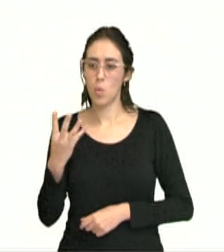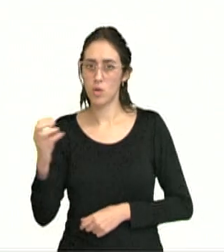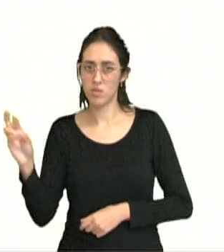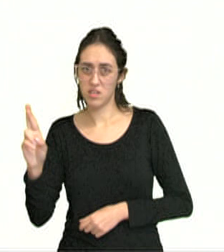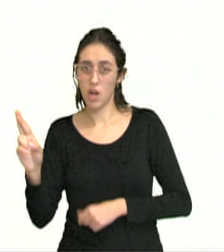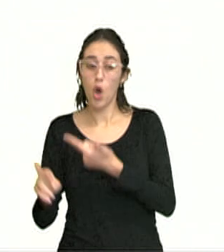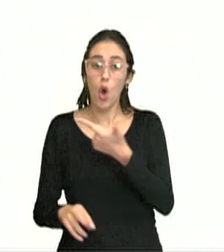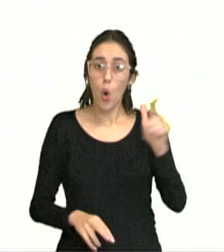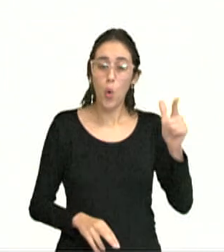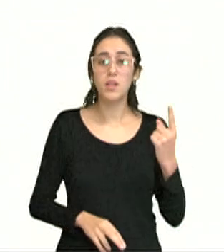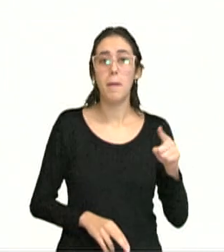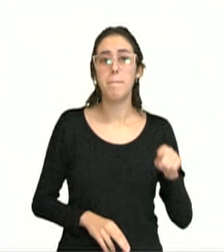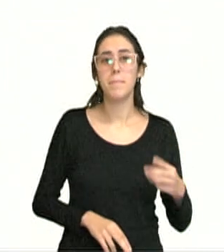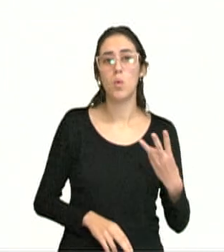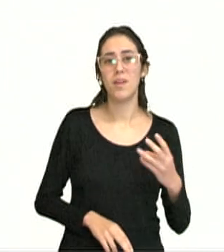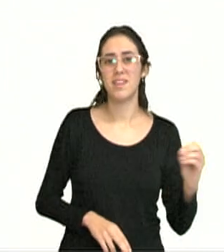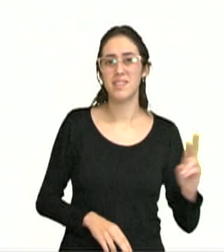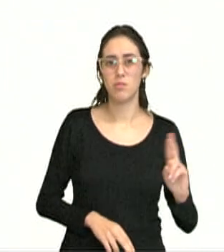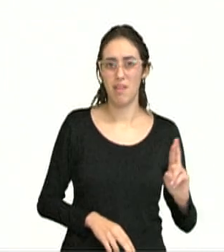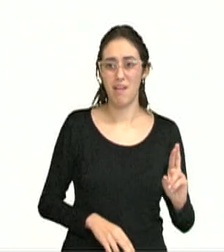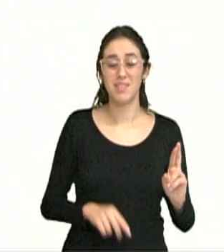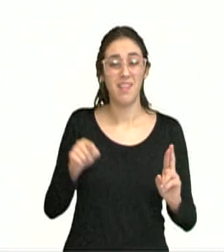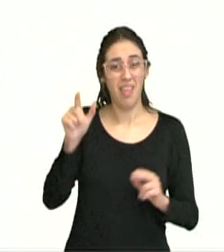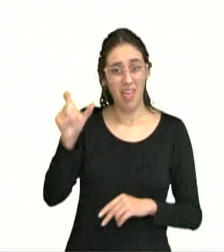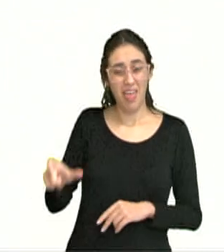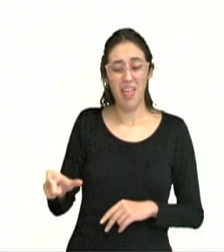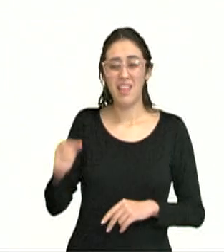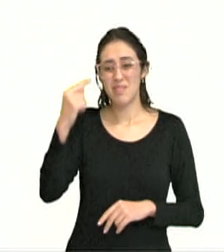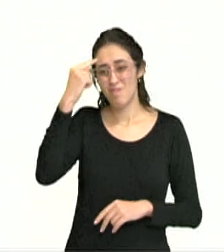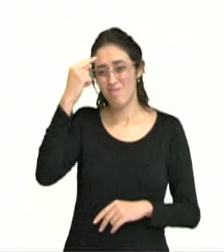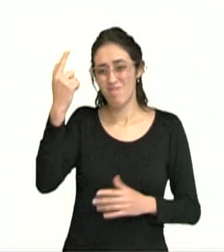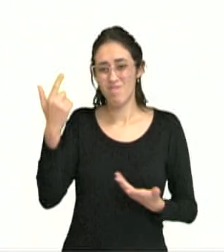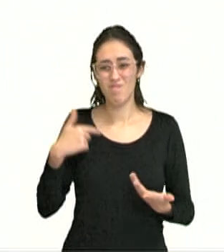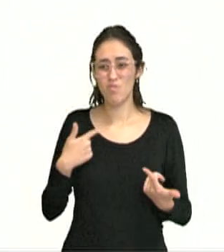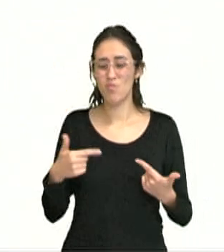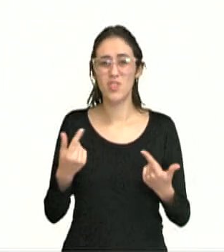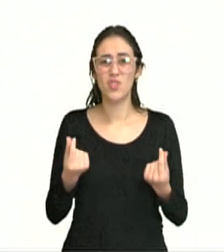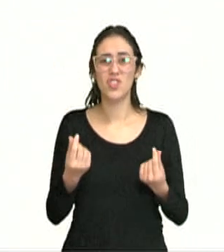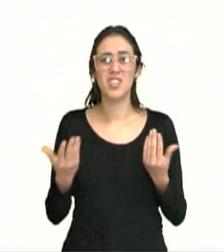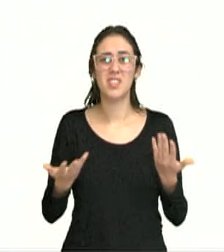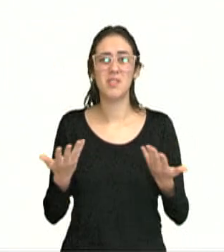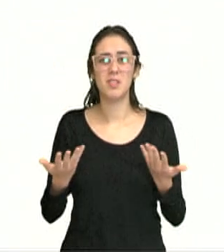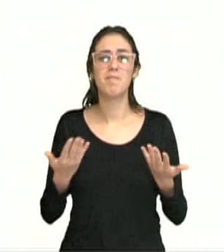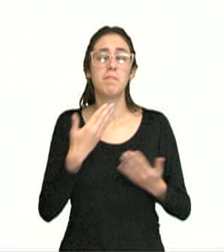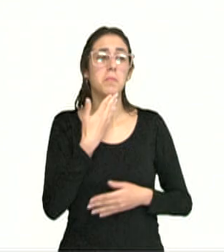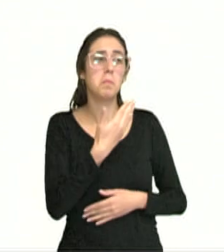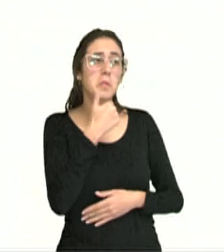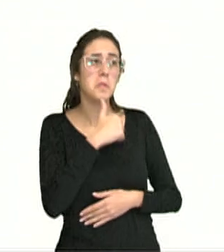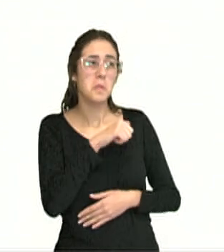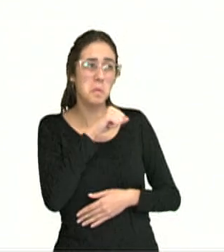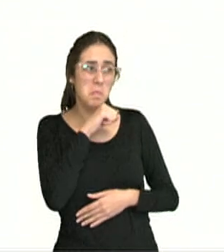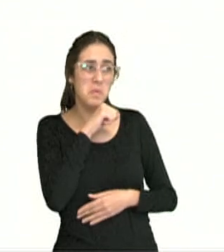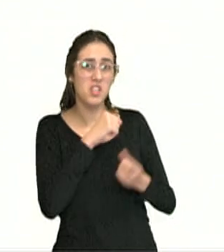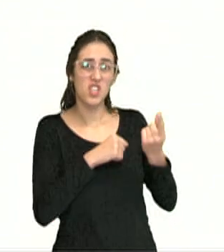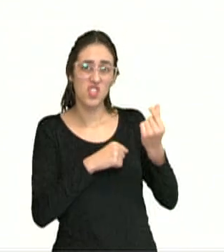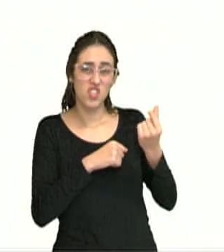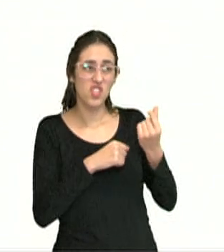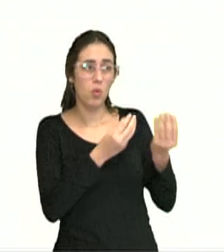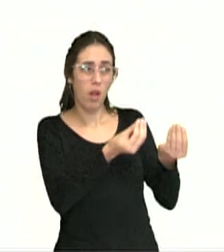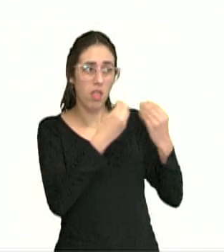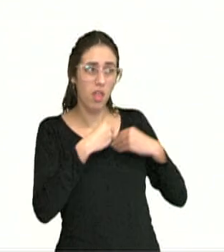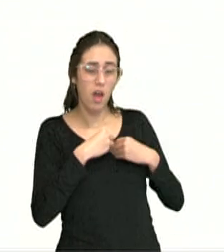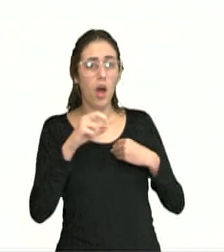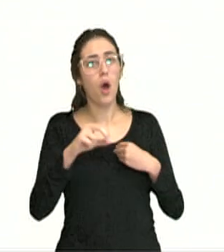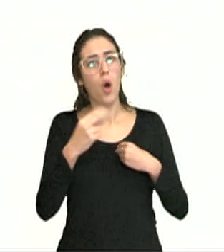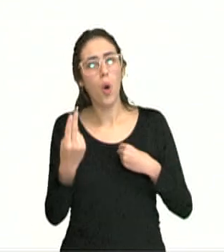a compra, resta a ela duas opções. Pedir para sua mãe compre para ela ou começar a